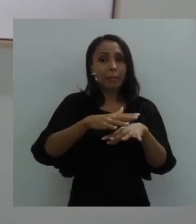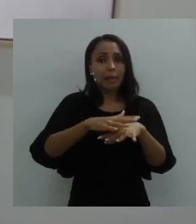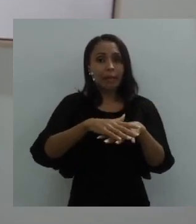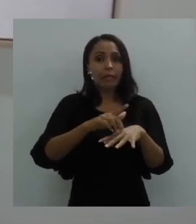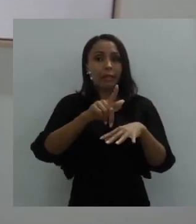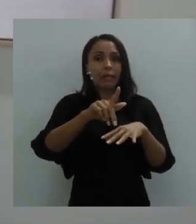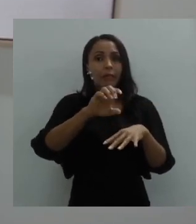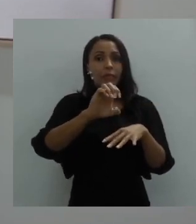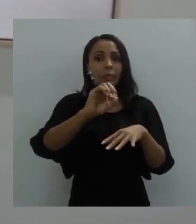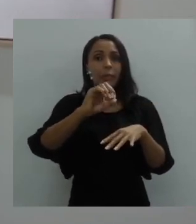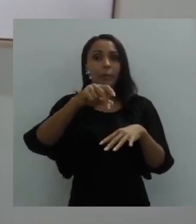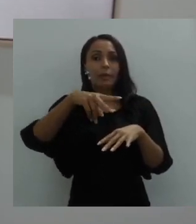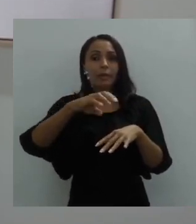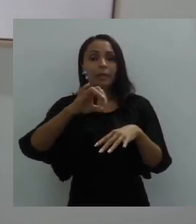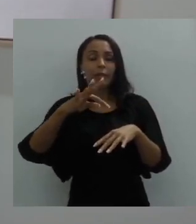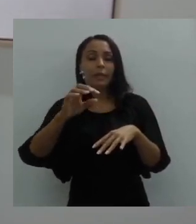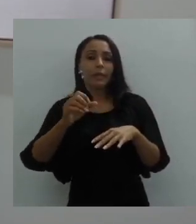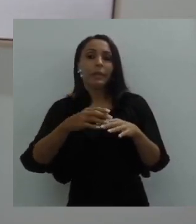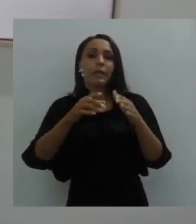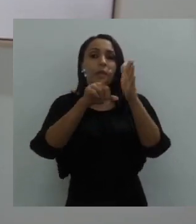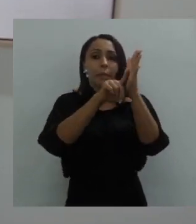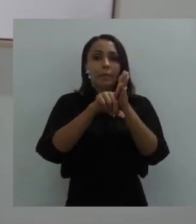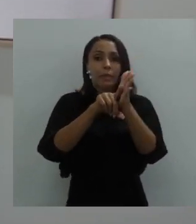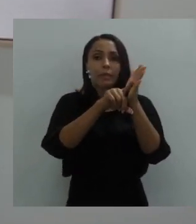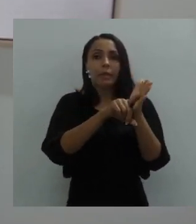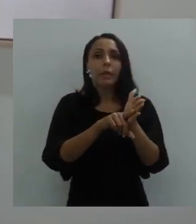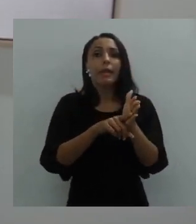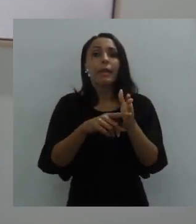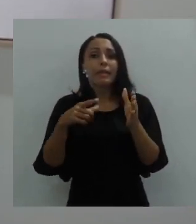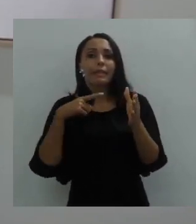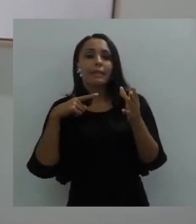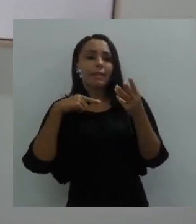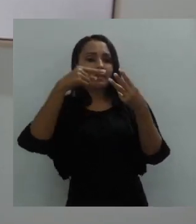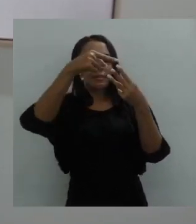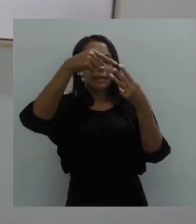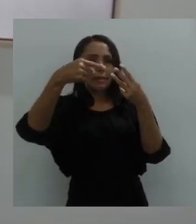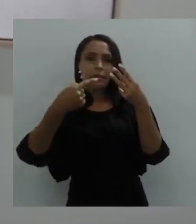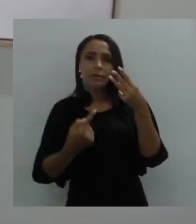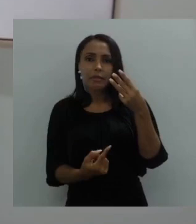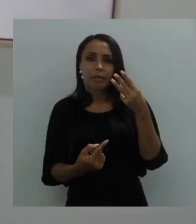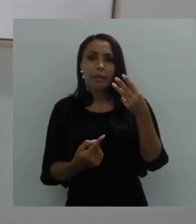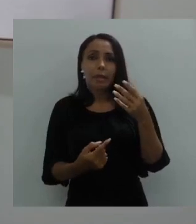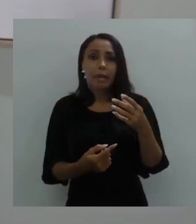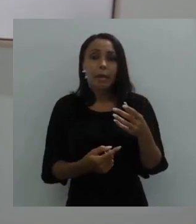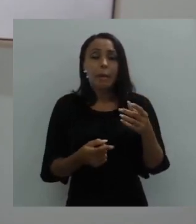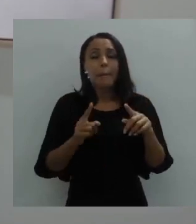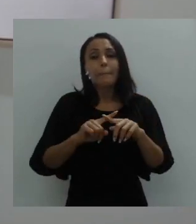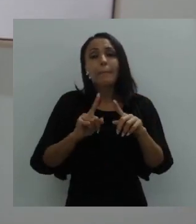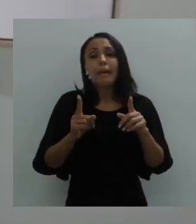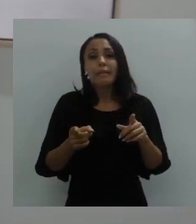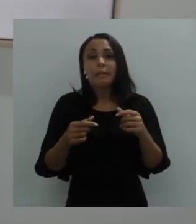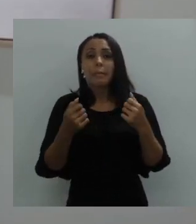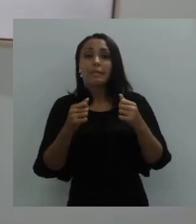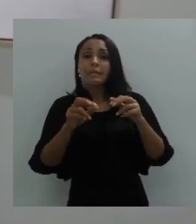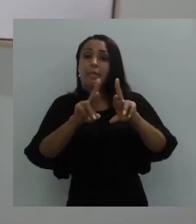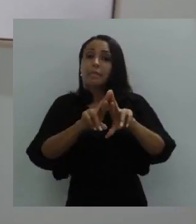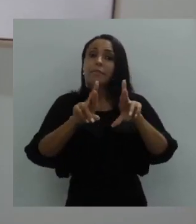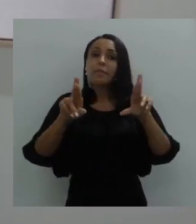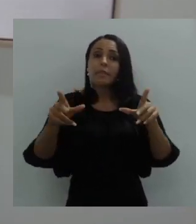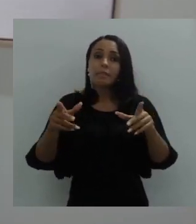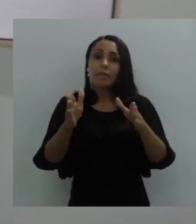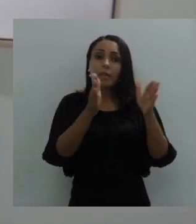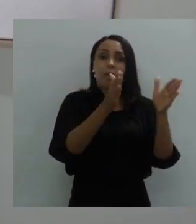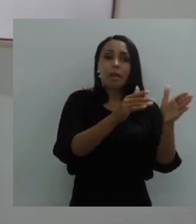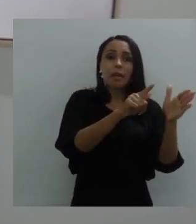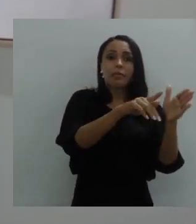geometria espacial, que não é o tema da nossa aula, mas ele tem 3. Mas aí é só para diferenciar da geometria plana para a